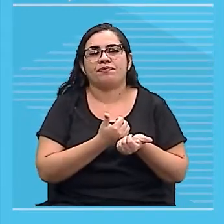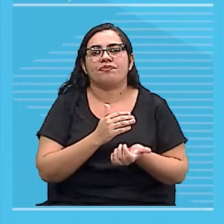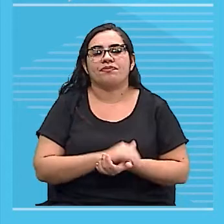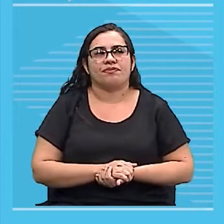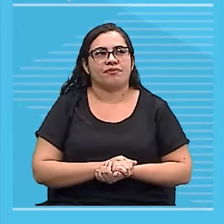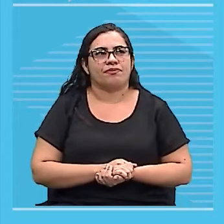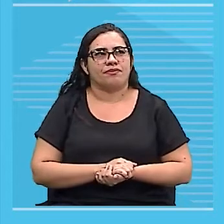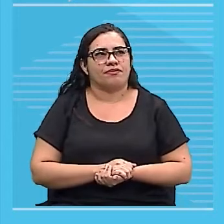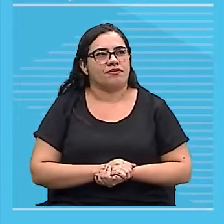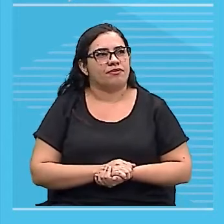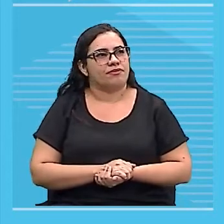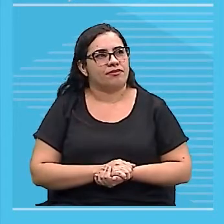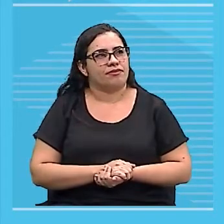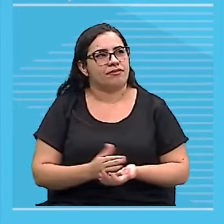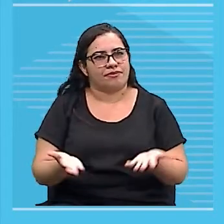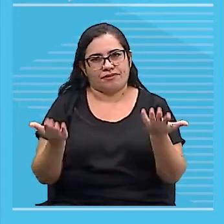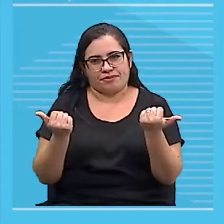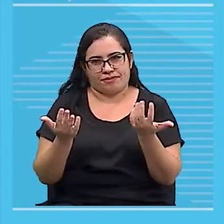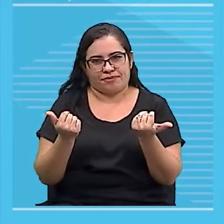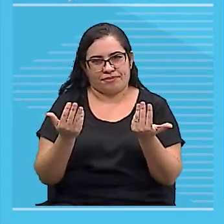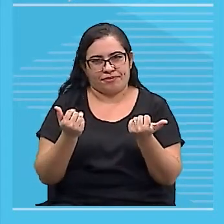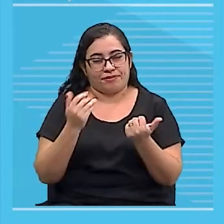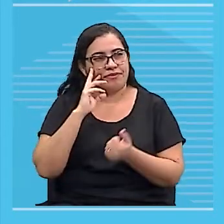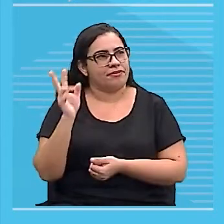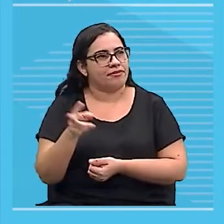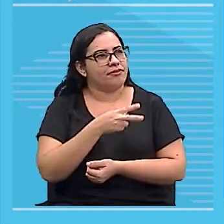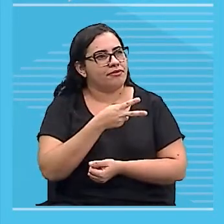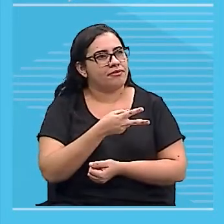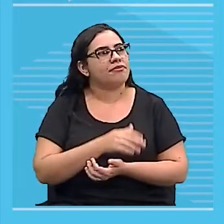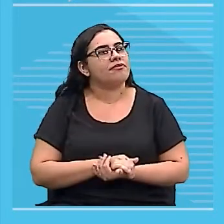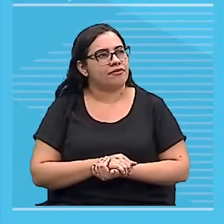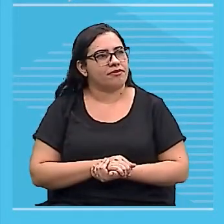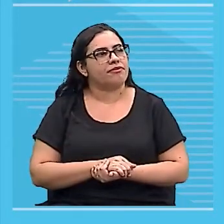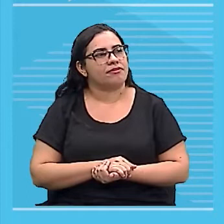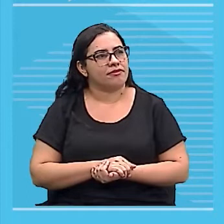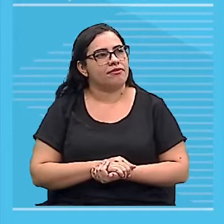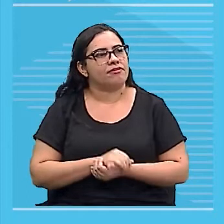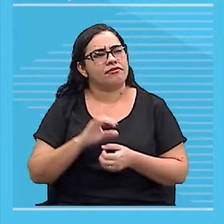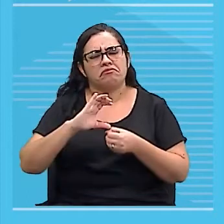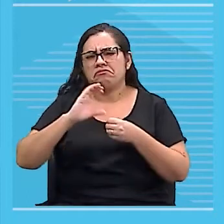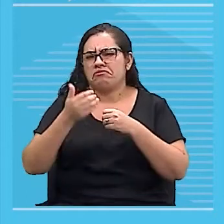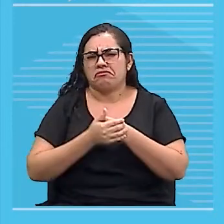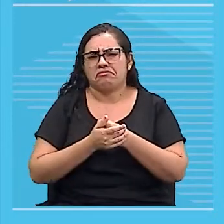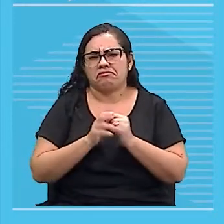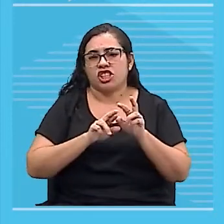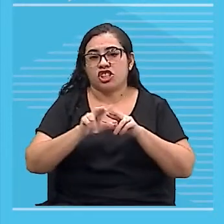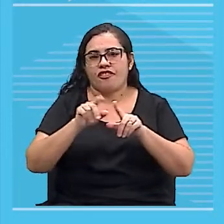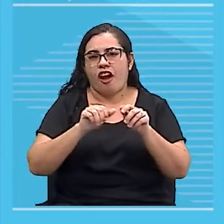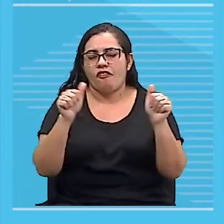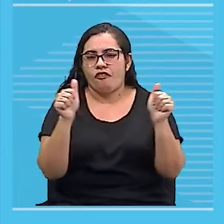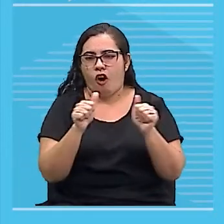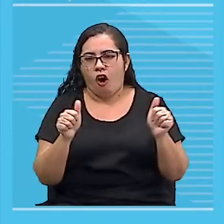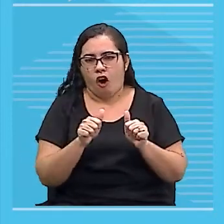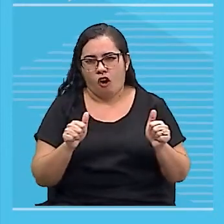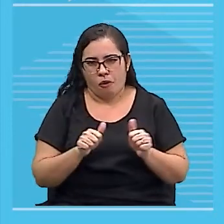Então, jovens, vamos observar que os capacitores, eles são de vários formatos.